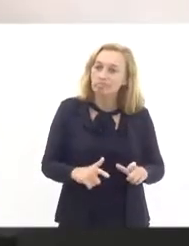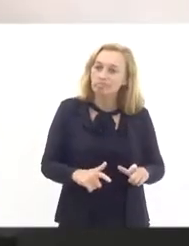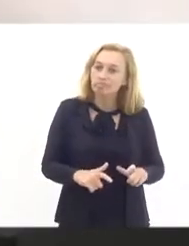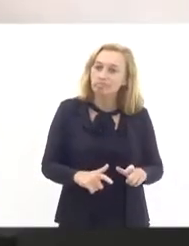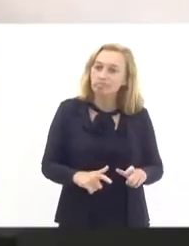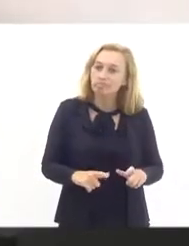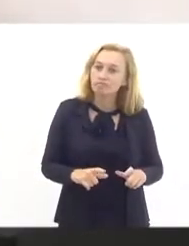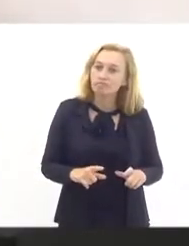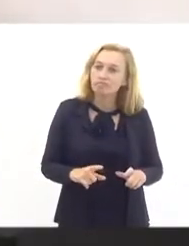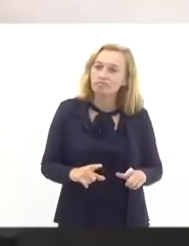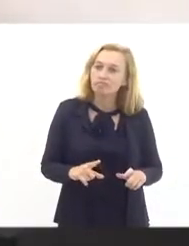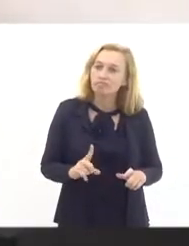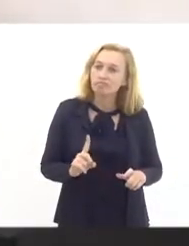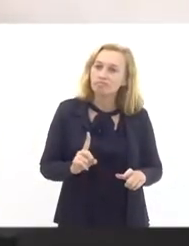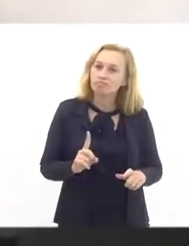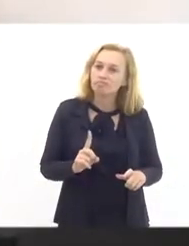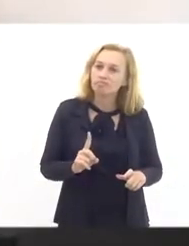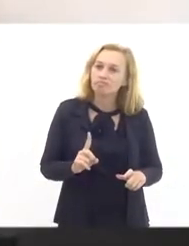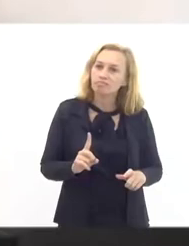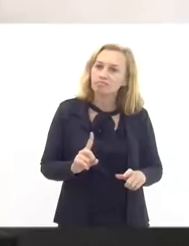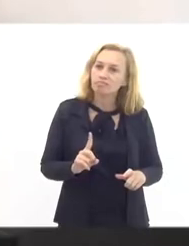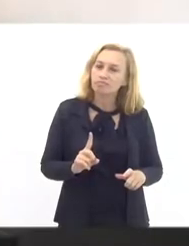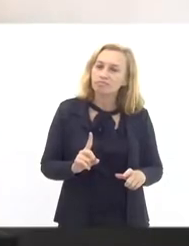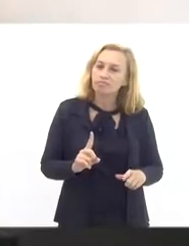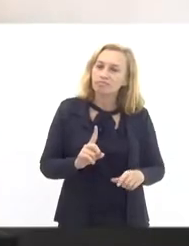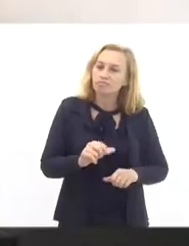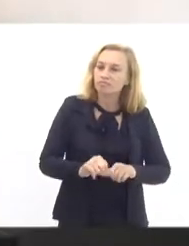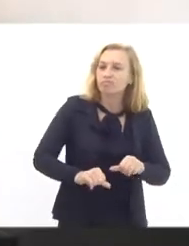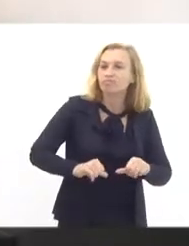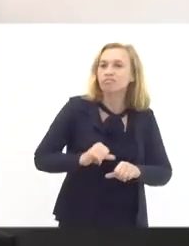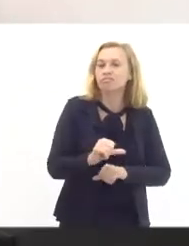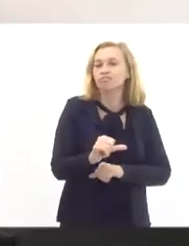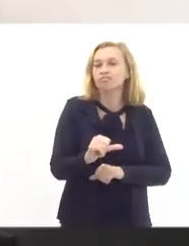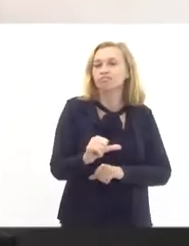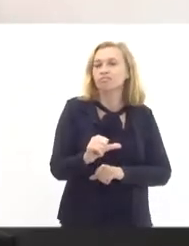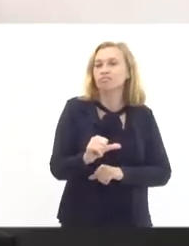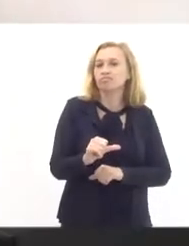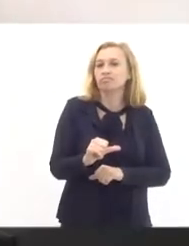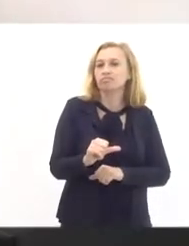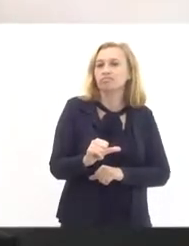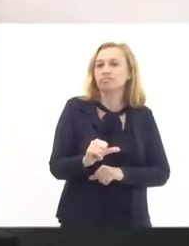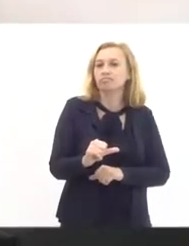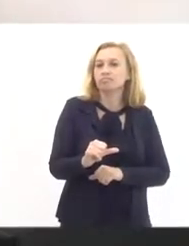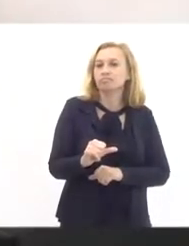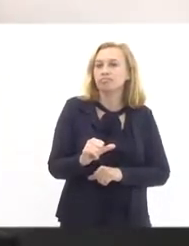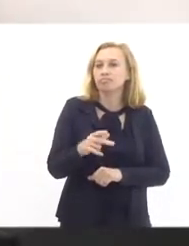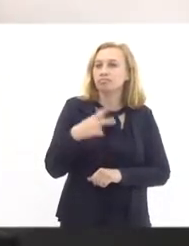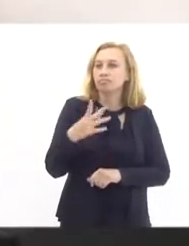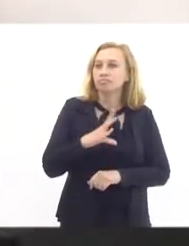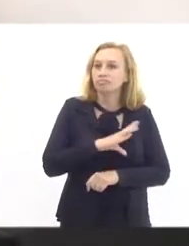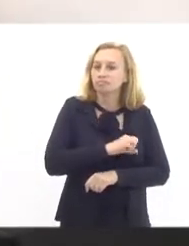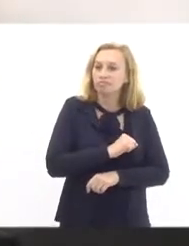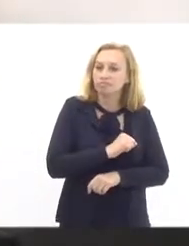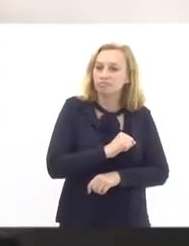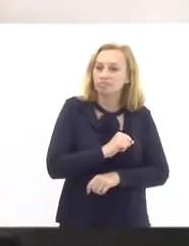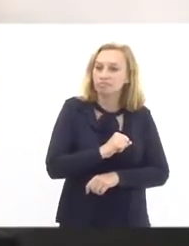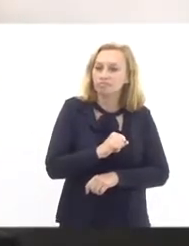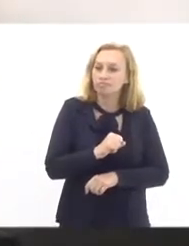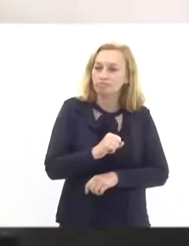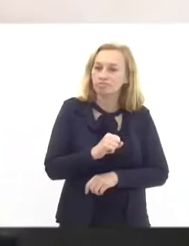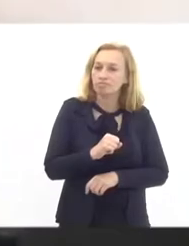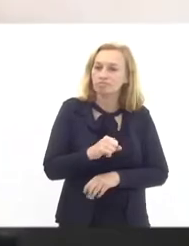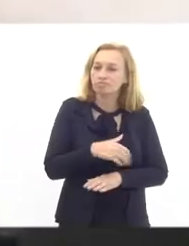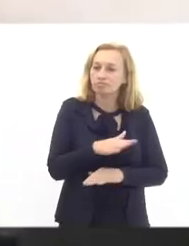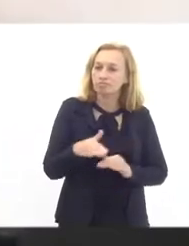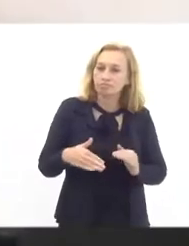que não recupere e não paga essa dívida, mas se transforma. Eu digo sempre que eu amo quem me ama e amo quem não me ama